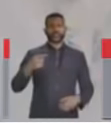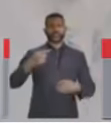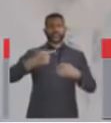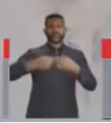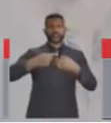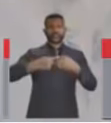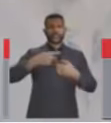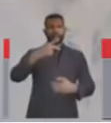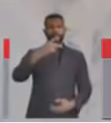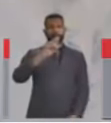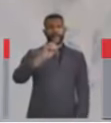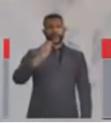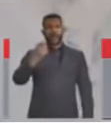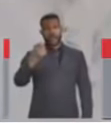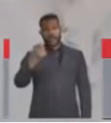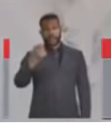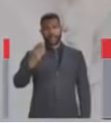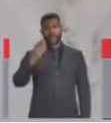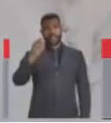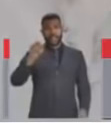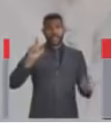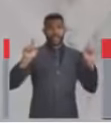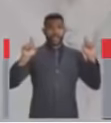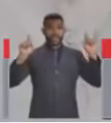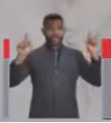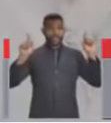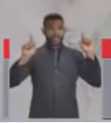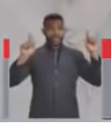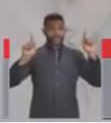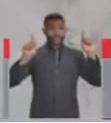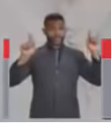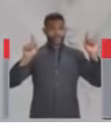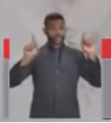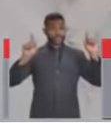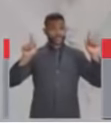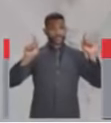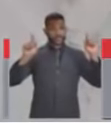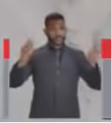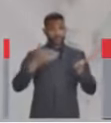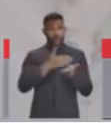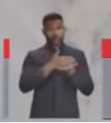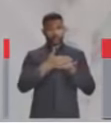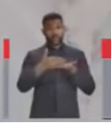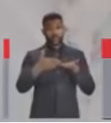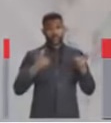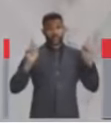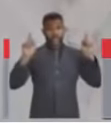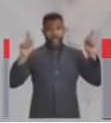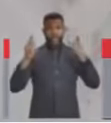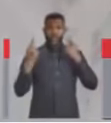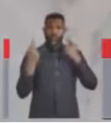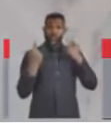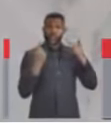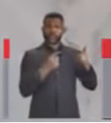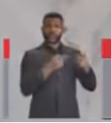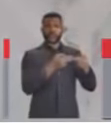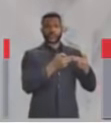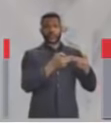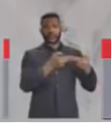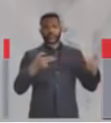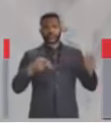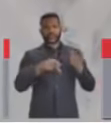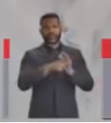município de Poá que estão em greve eles entraram recentemente em greve contra os desmandos